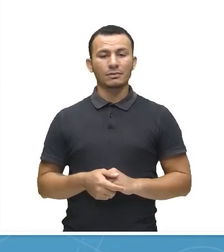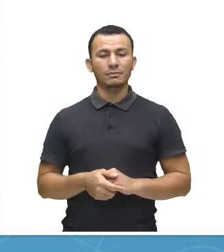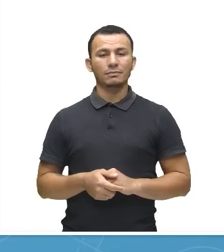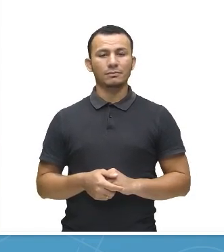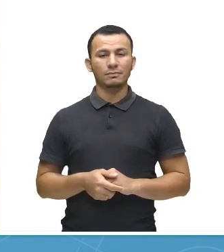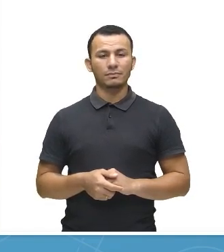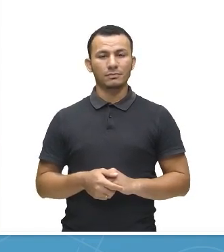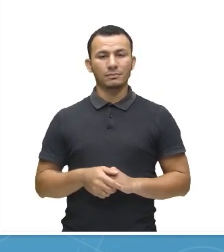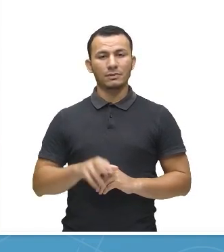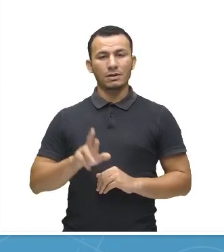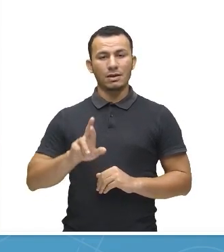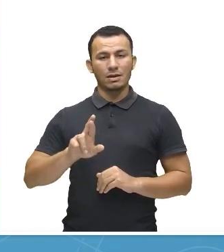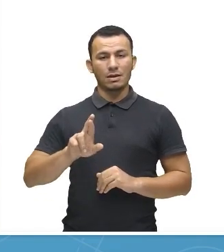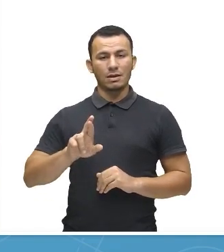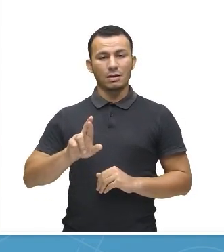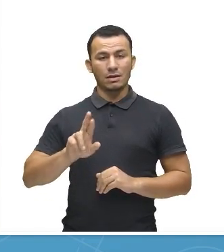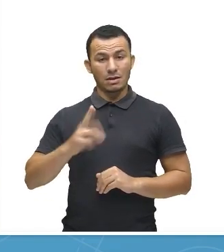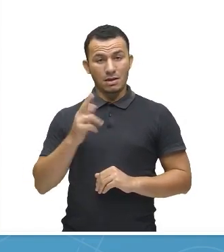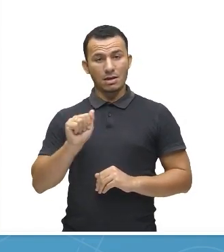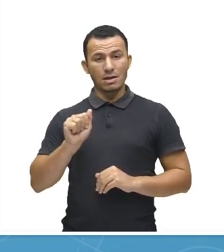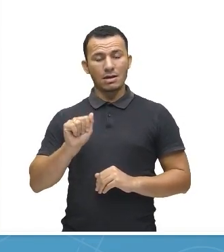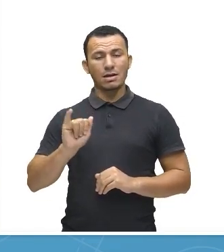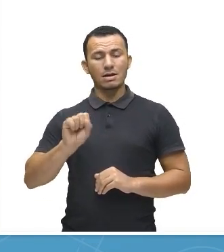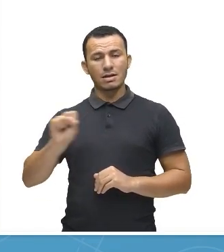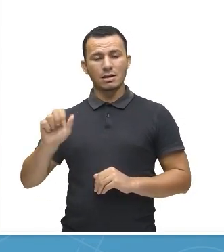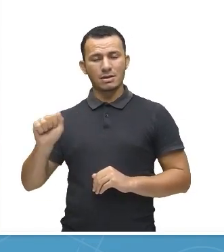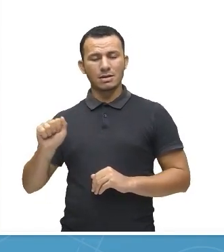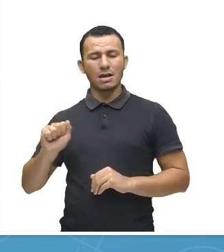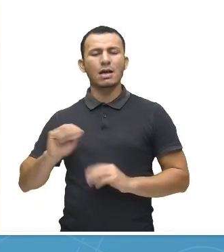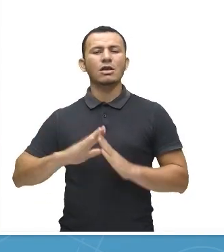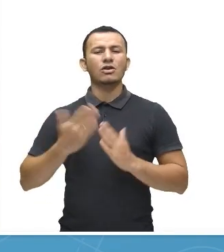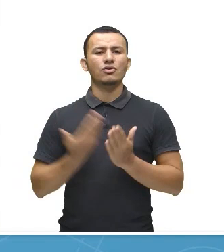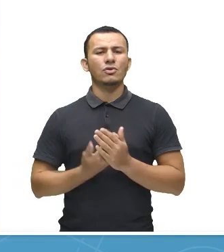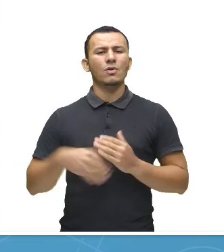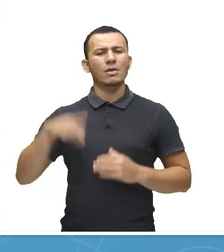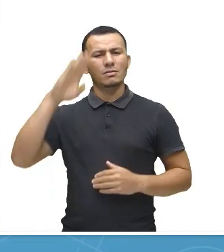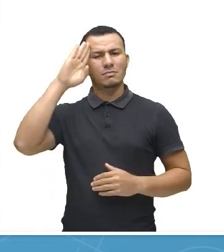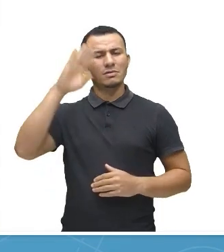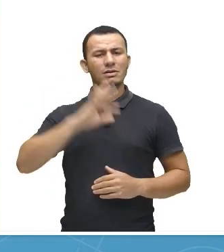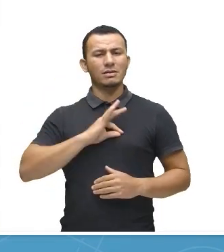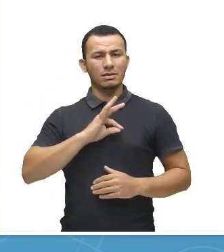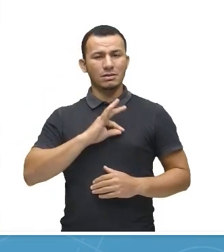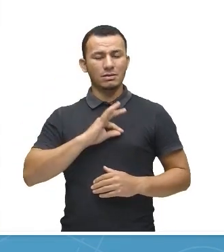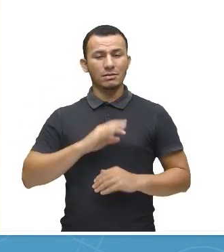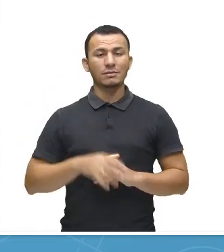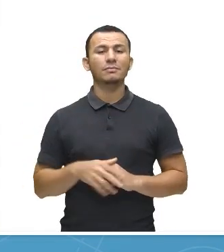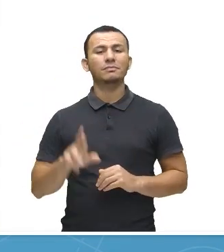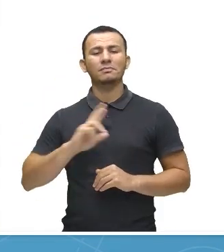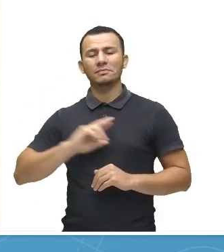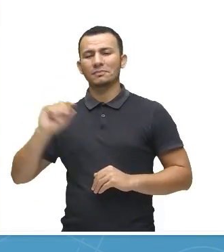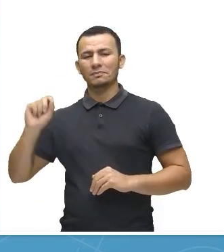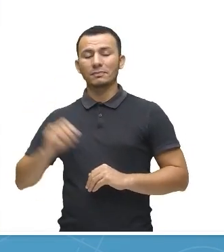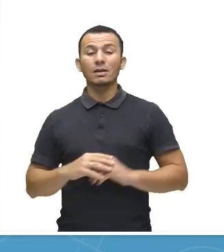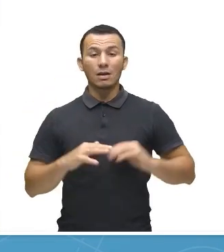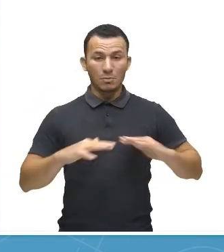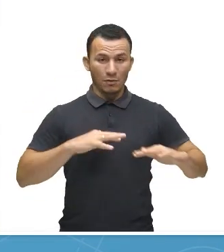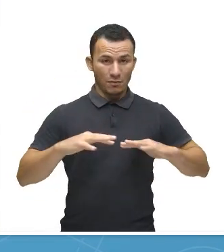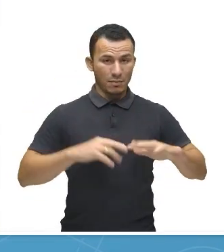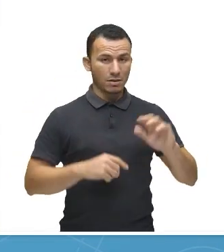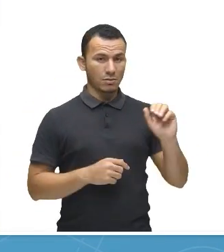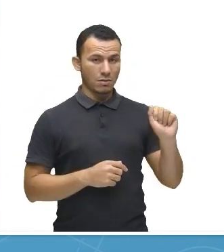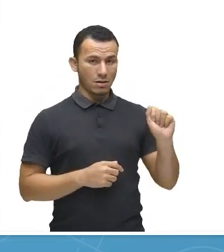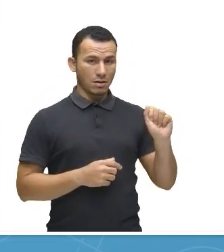a Raíssa, do Colégio Militar da Polícia Militar, respondeu o seguinte: letra A, movimento,